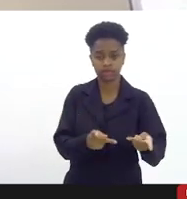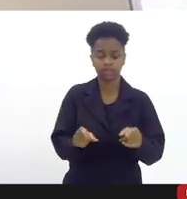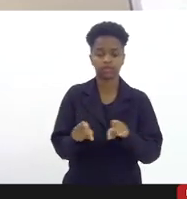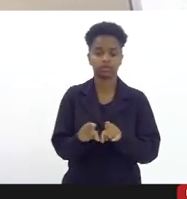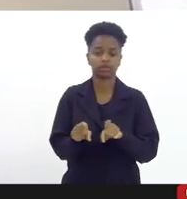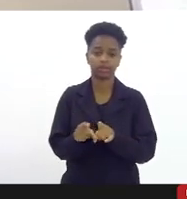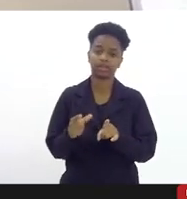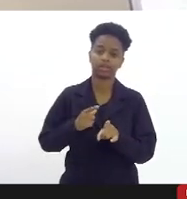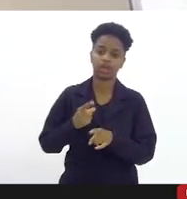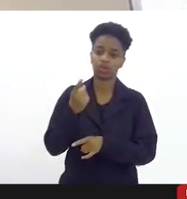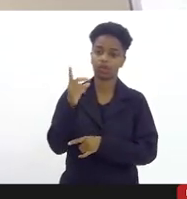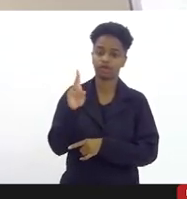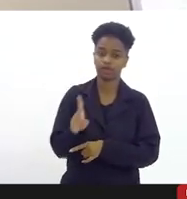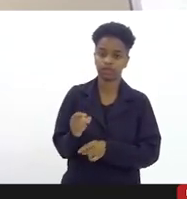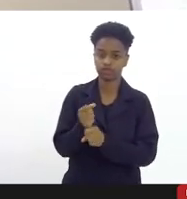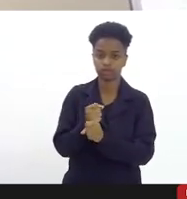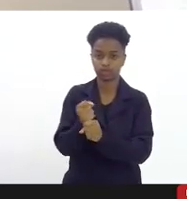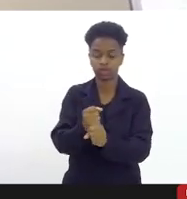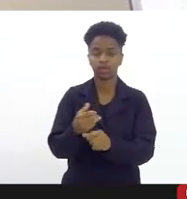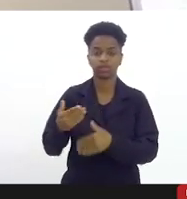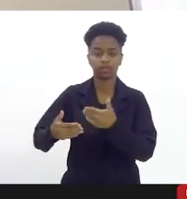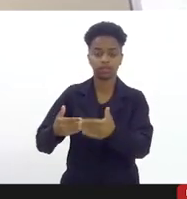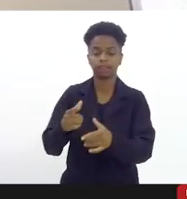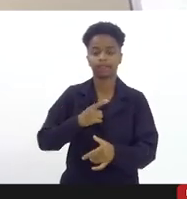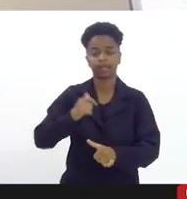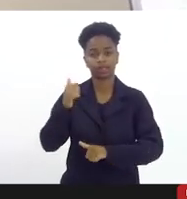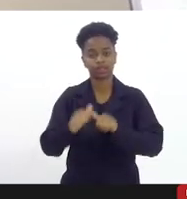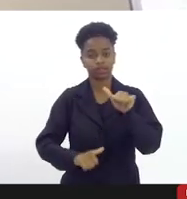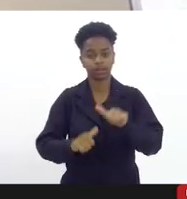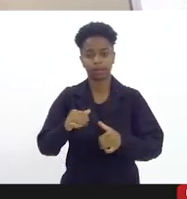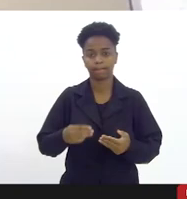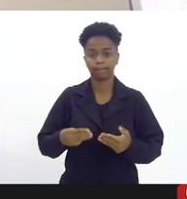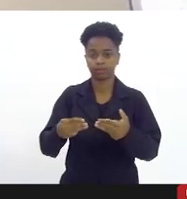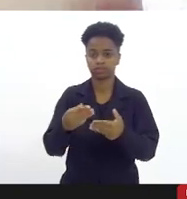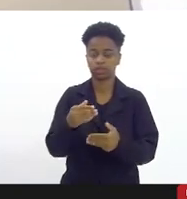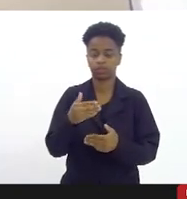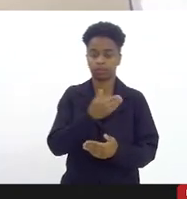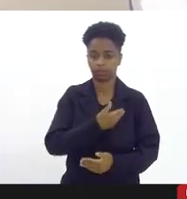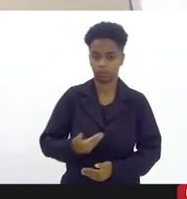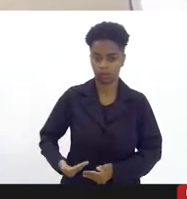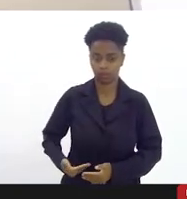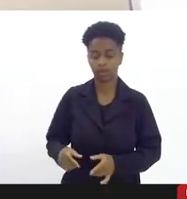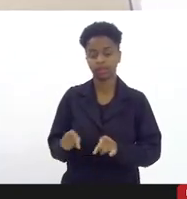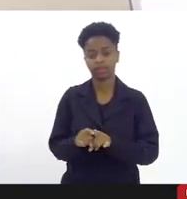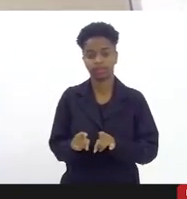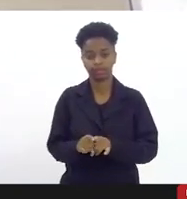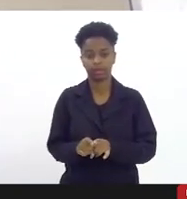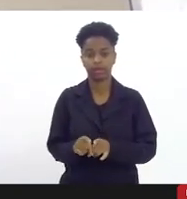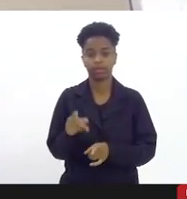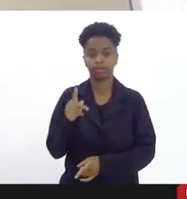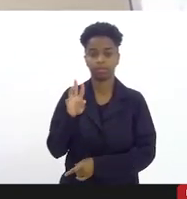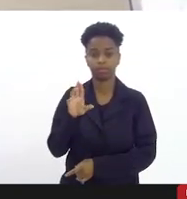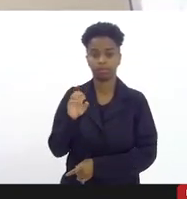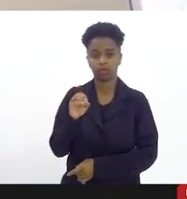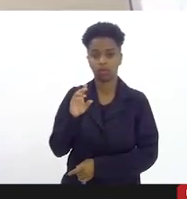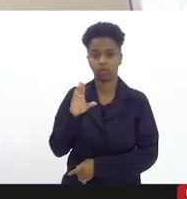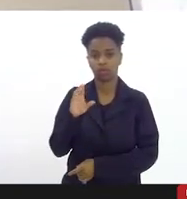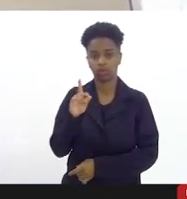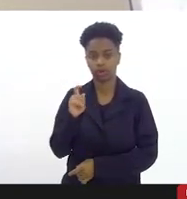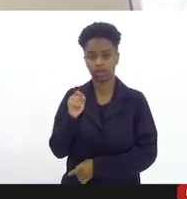passam uma vez por ela verificação que o ministério público a curadoria de Fundações consegue no Rio de Janeiro faz então